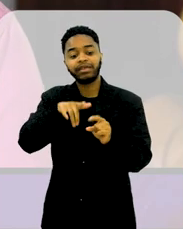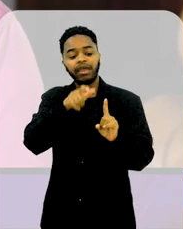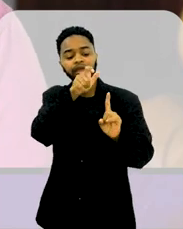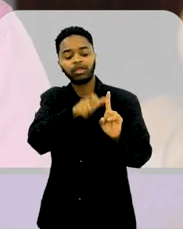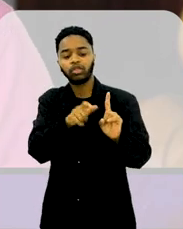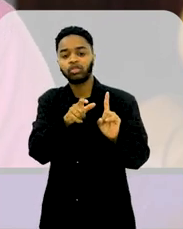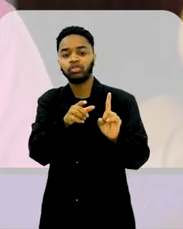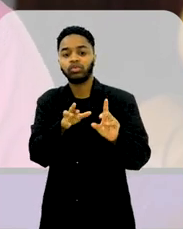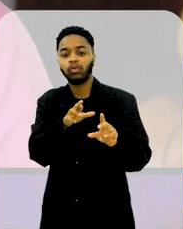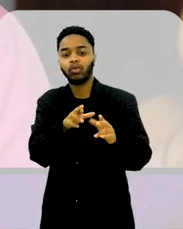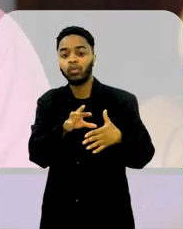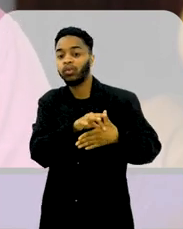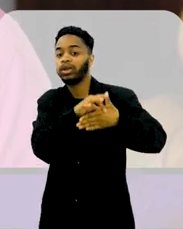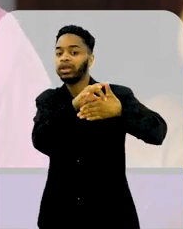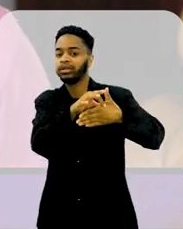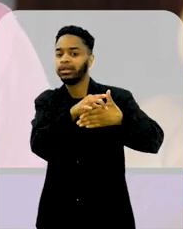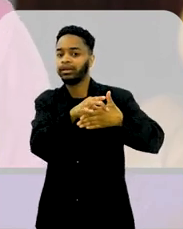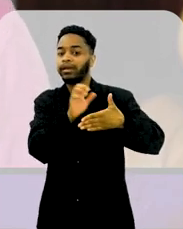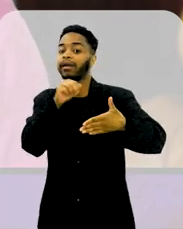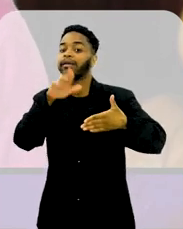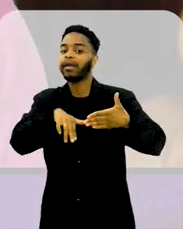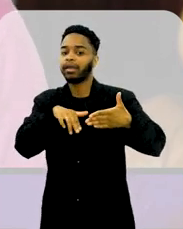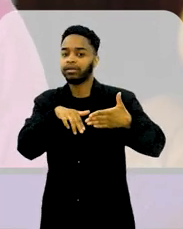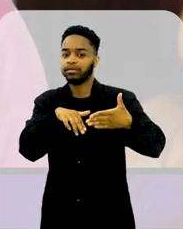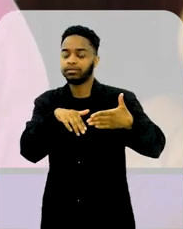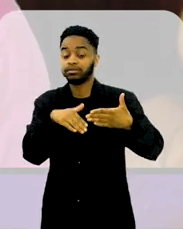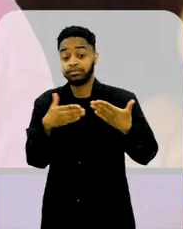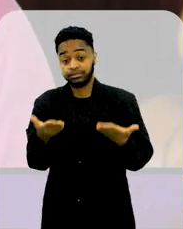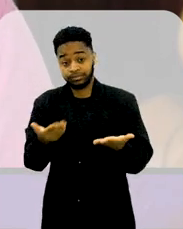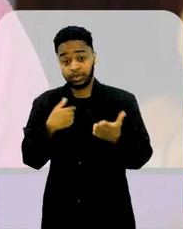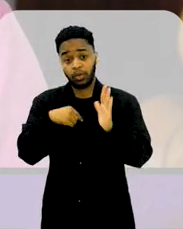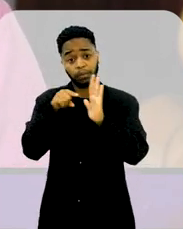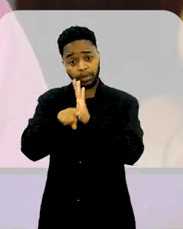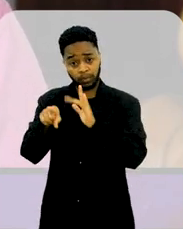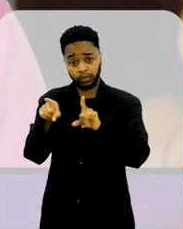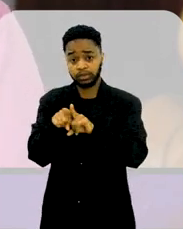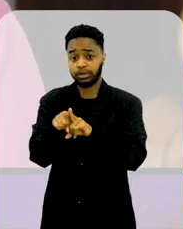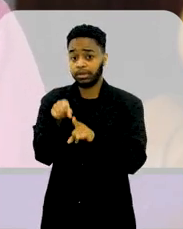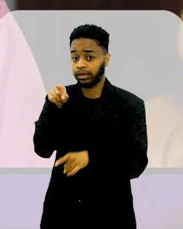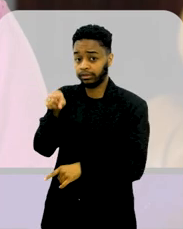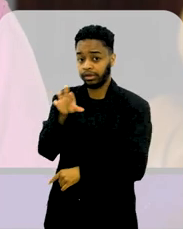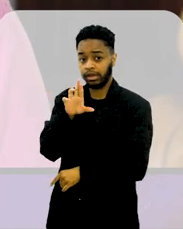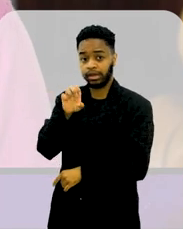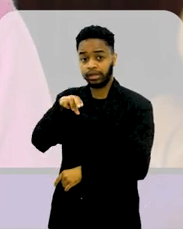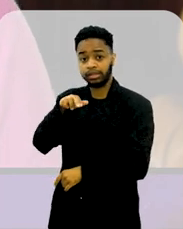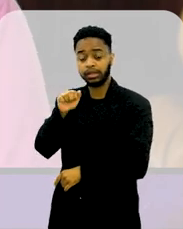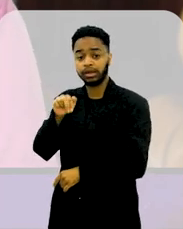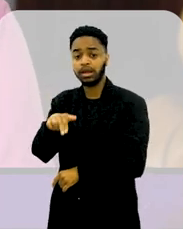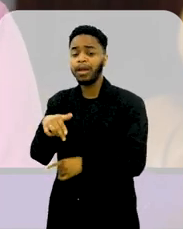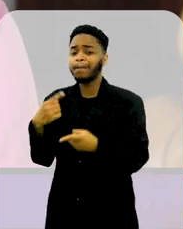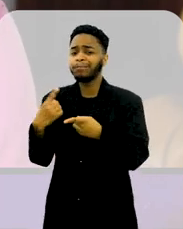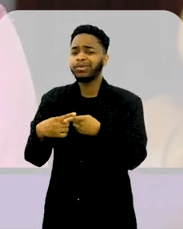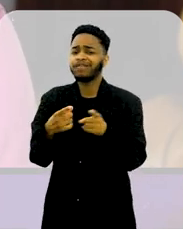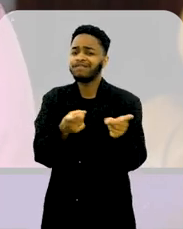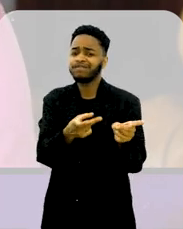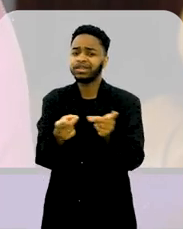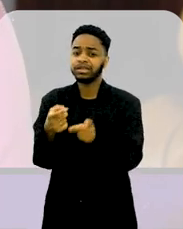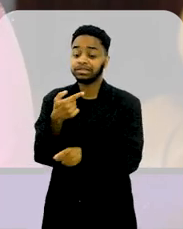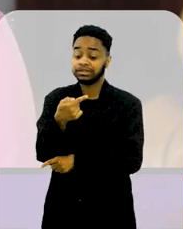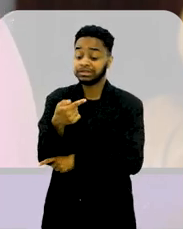quem é o dono Quais são os donos dessa 777 eu pergunto também a você Renan Por que